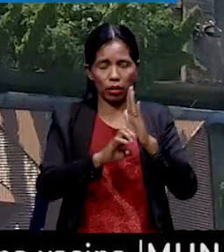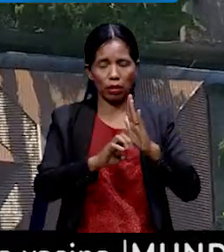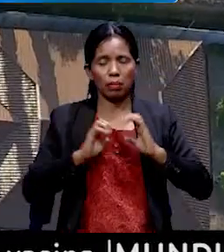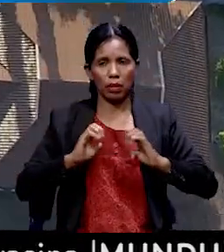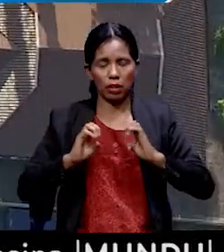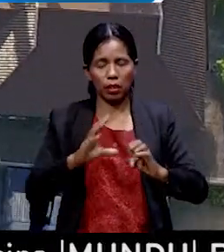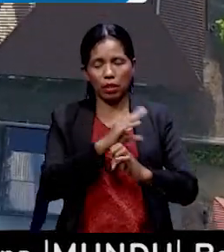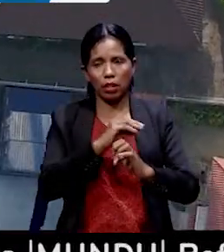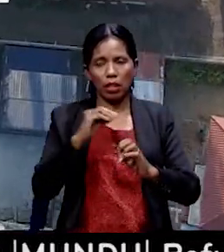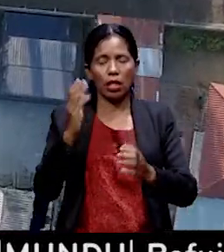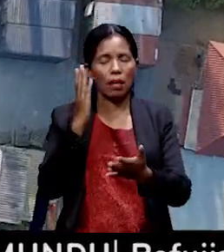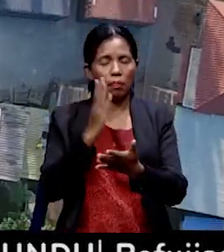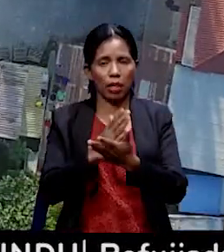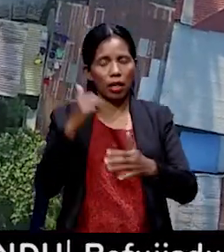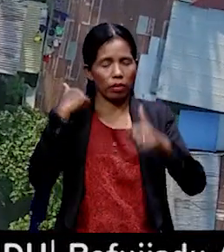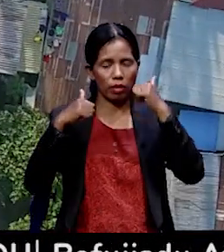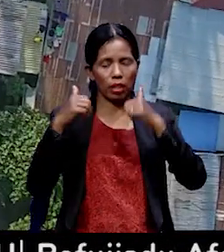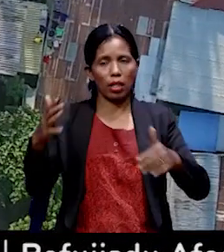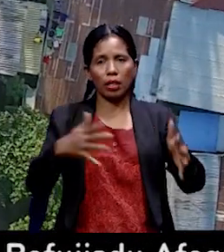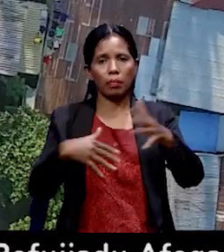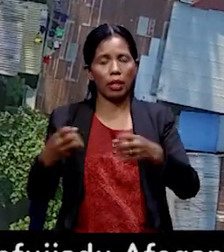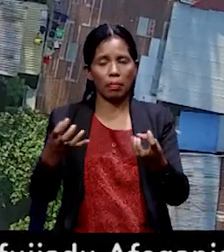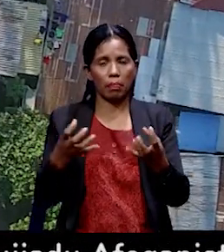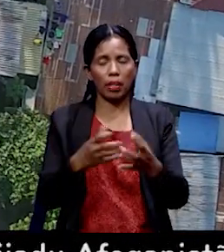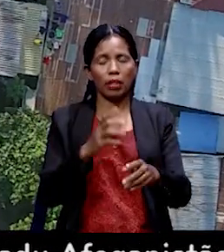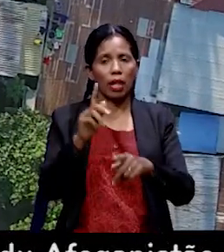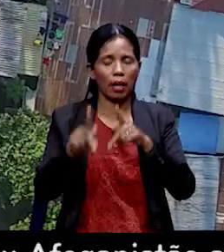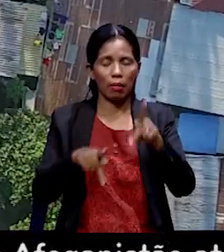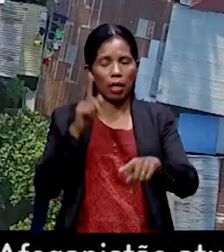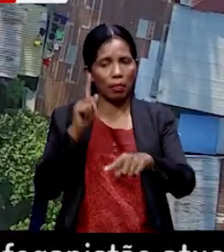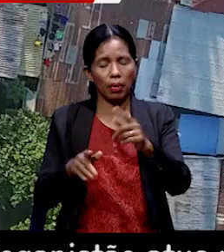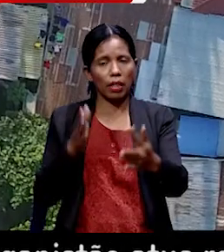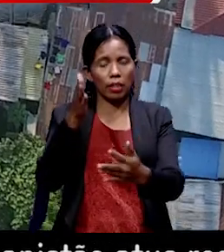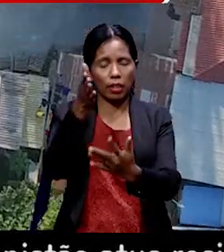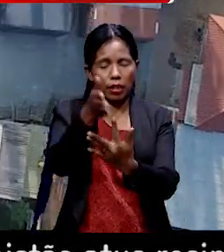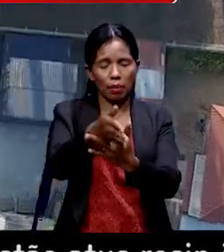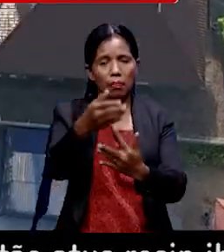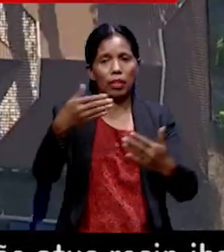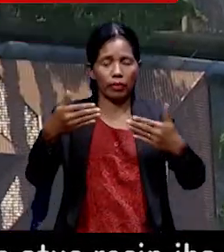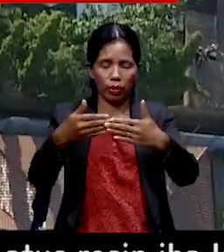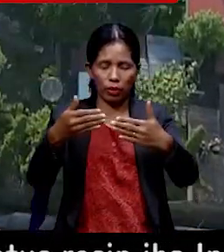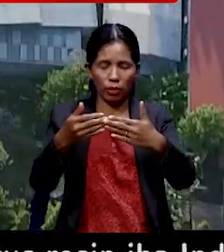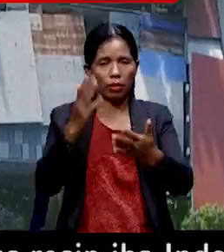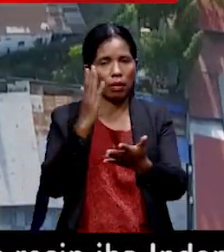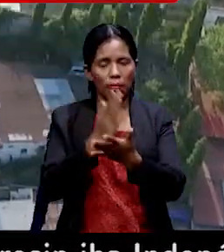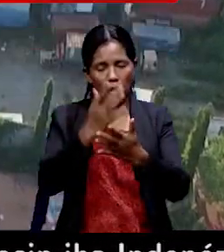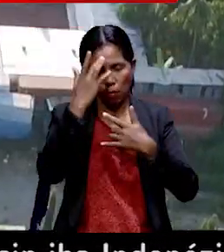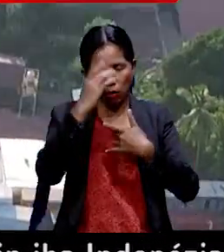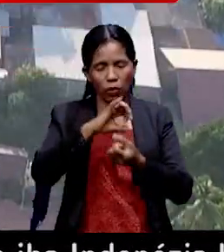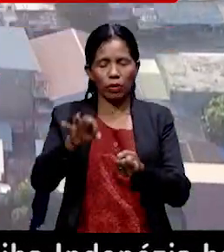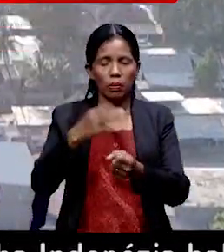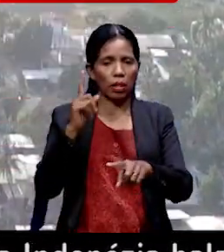delimita a atividade NB Halibur e Mubarak, namun Bando Cidadão Sira-Hakatliu Fronteira, ato prevene propagasão COVID-19. Maibir,